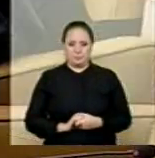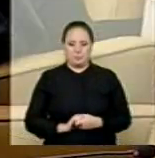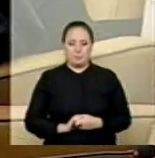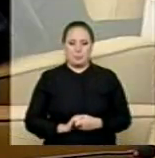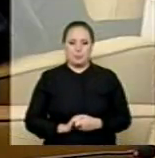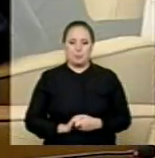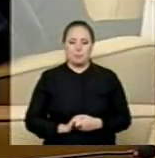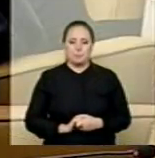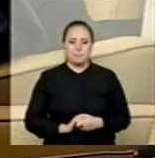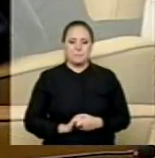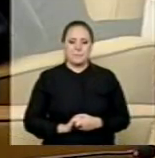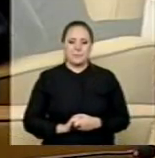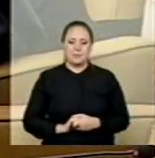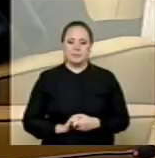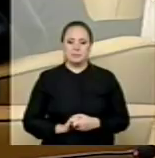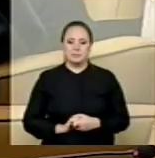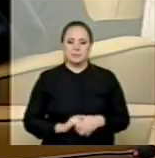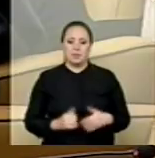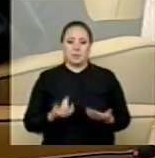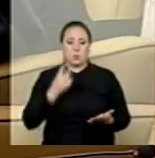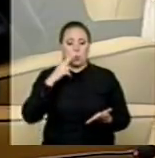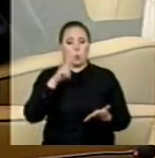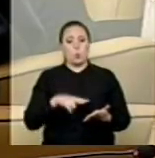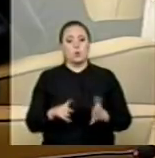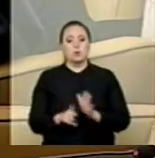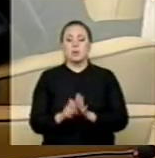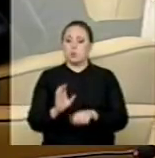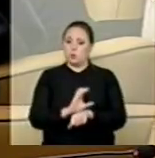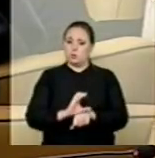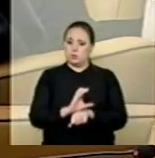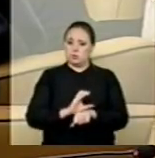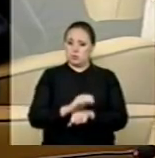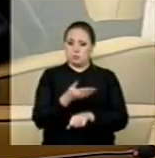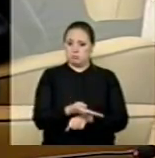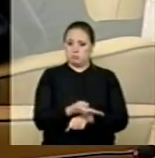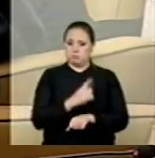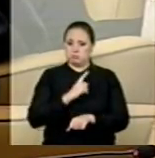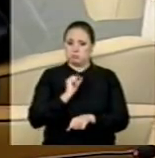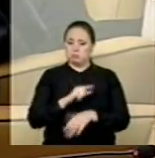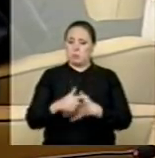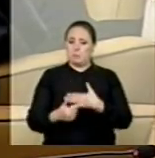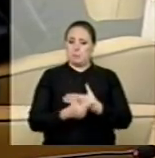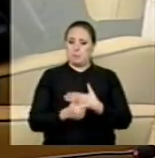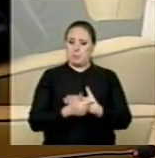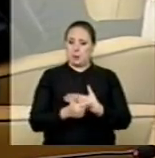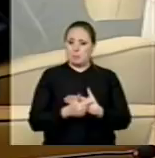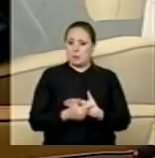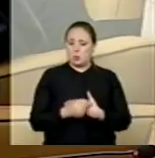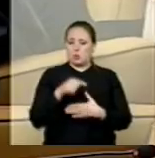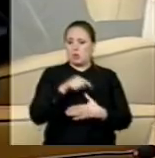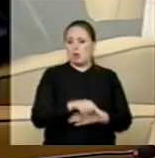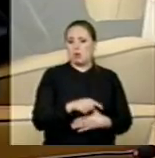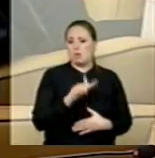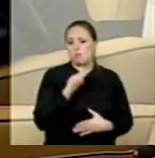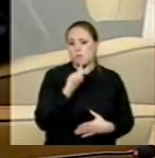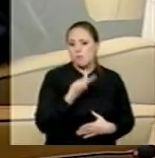Prestigia-se a Constituição Federal, cumprindo a cada qual desempenhar o papel por ela conferido,